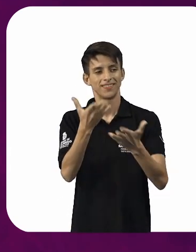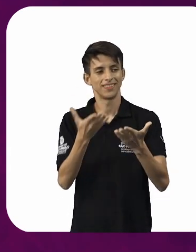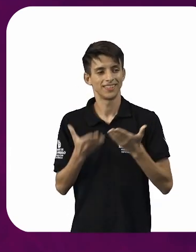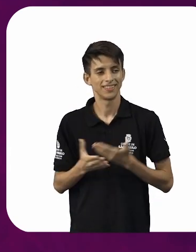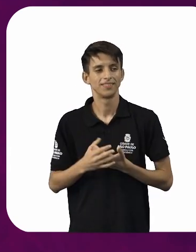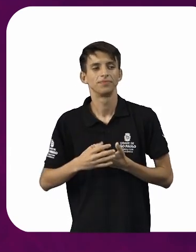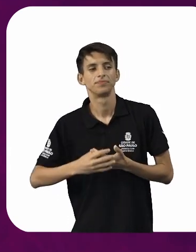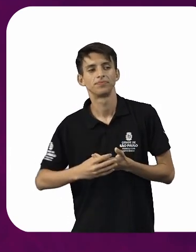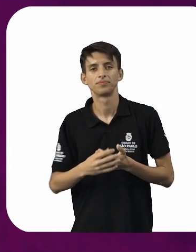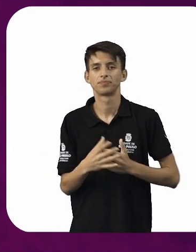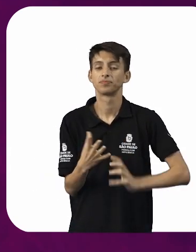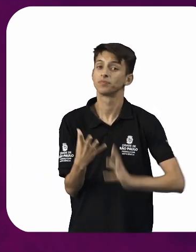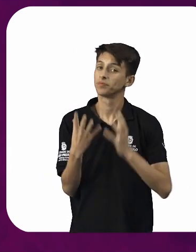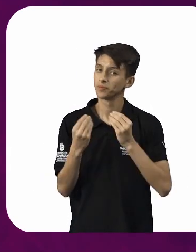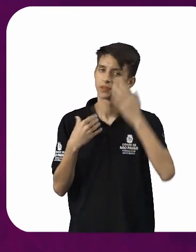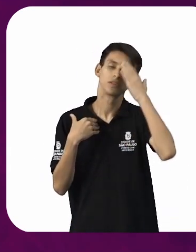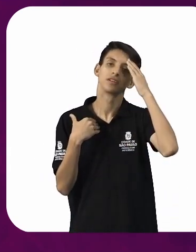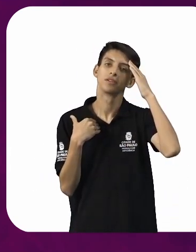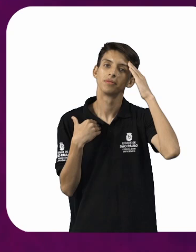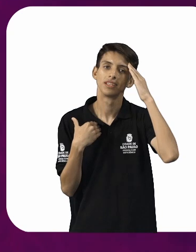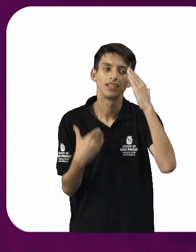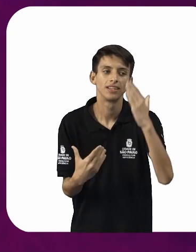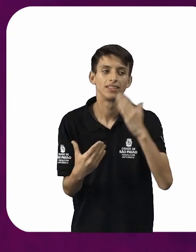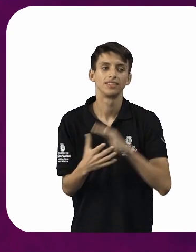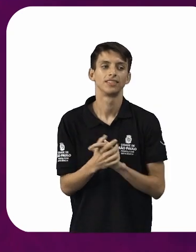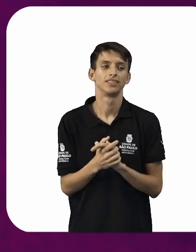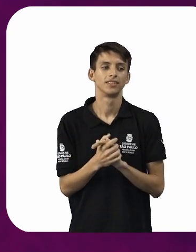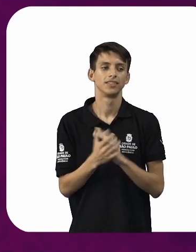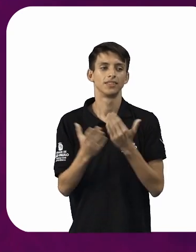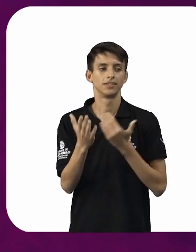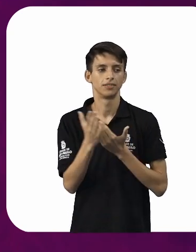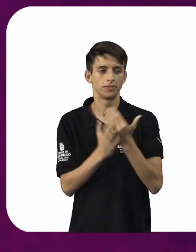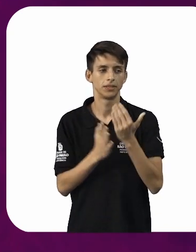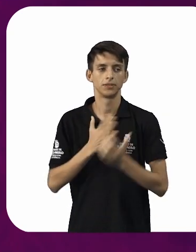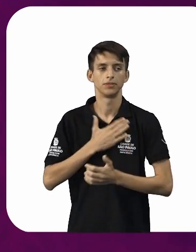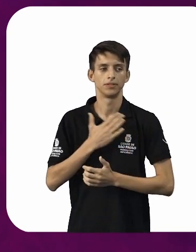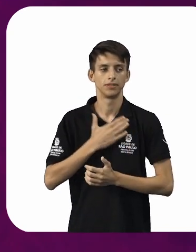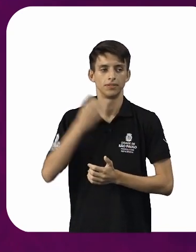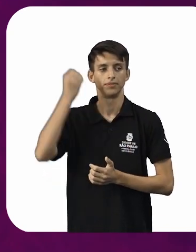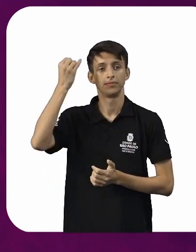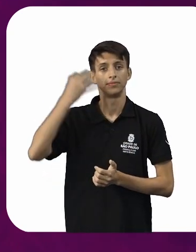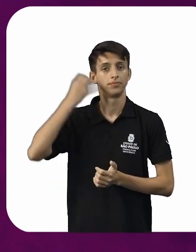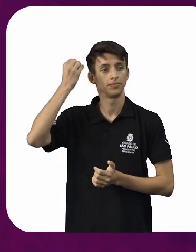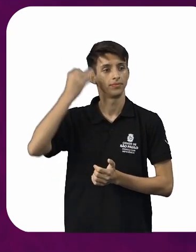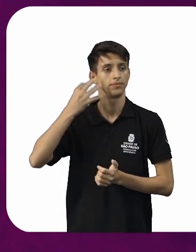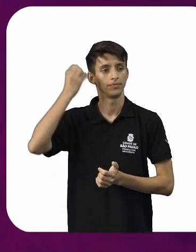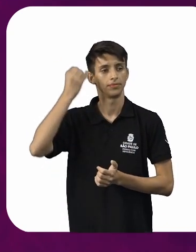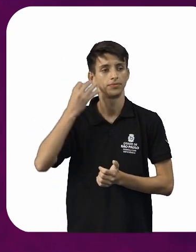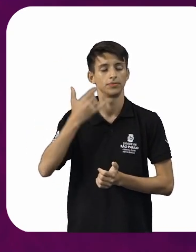tarde. Boa tarde. Seja bem-vindo. Muito obrigado. Paulo Lotti. Começando, né, pela minha